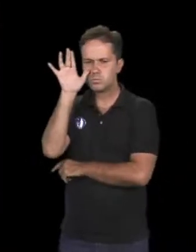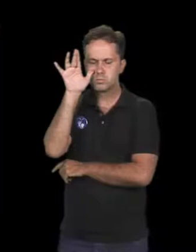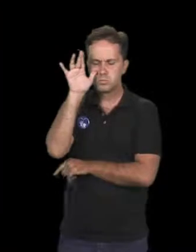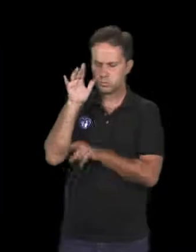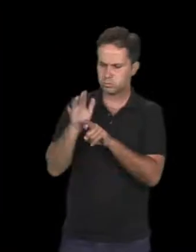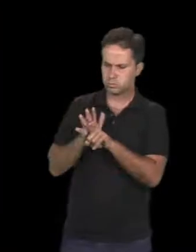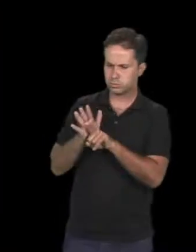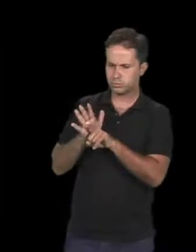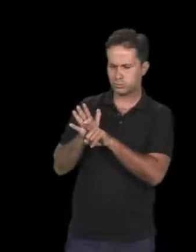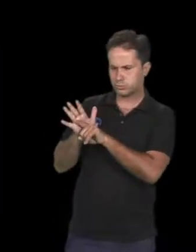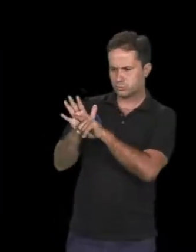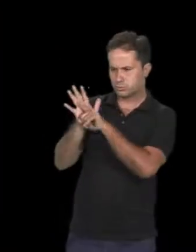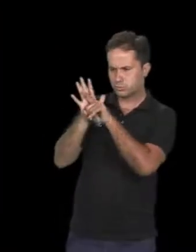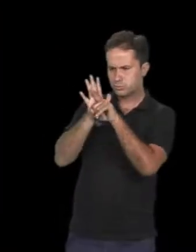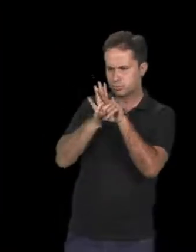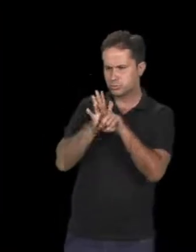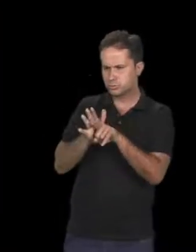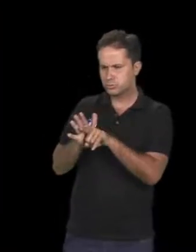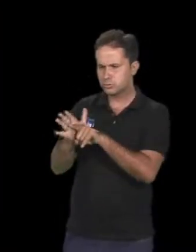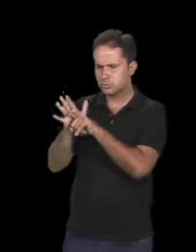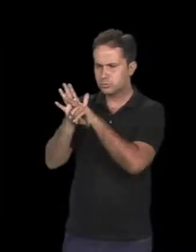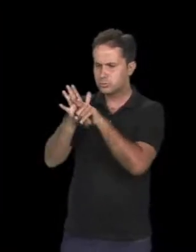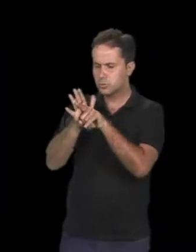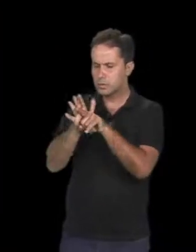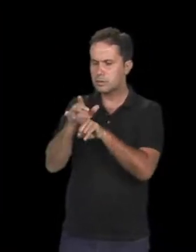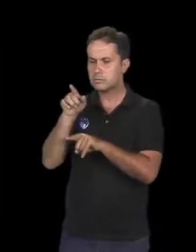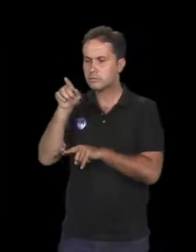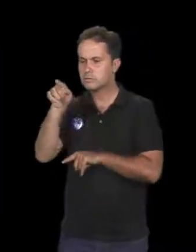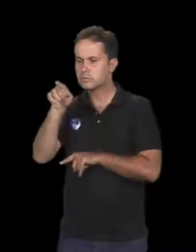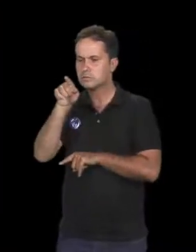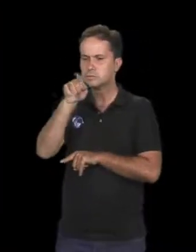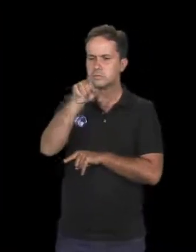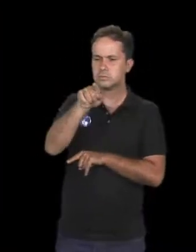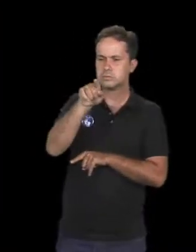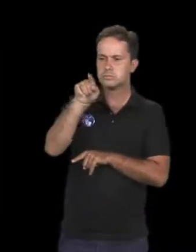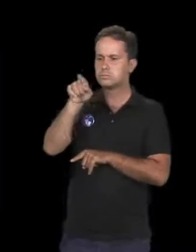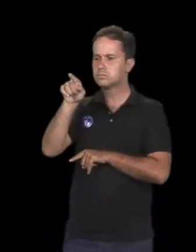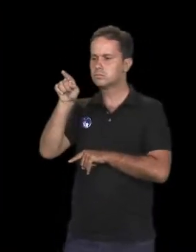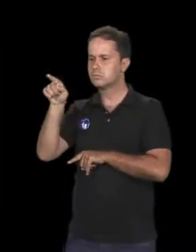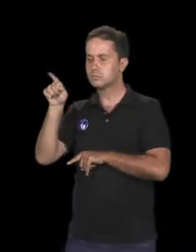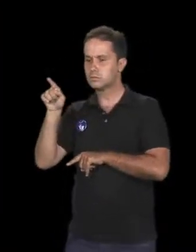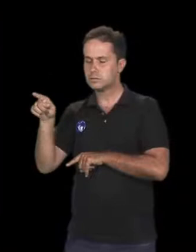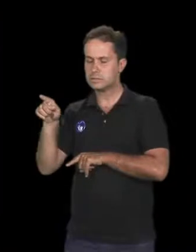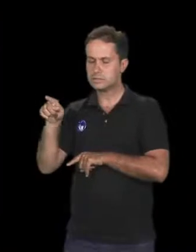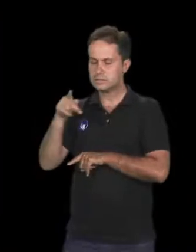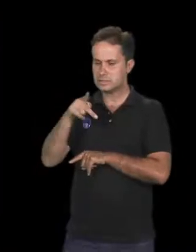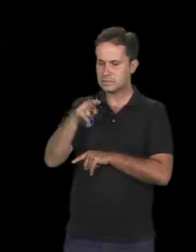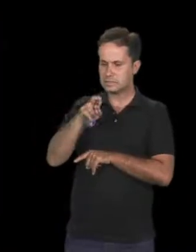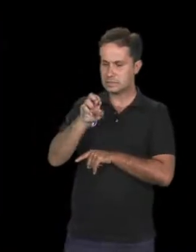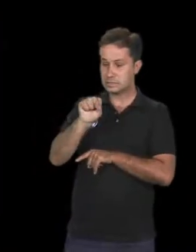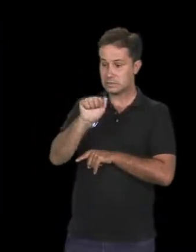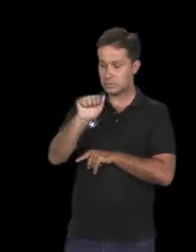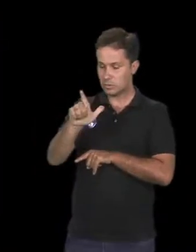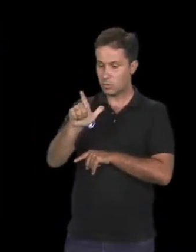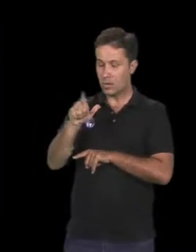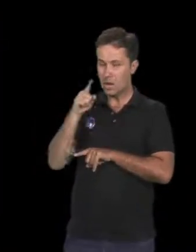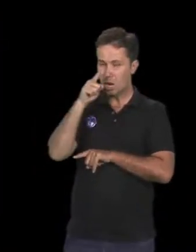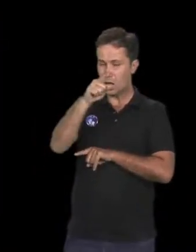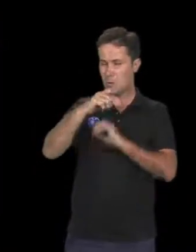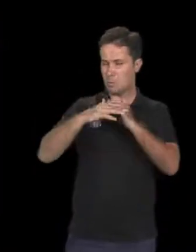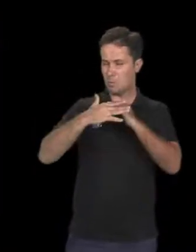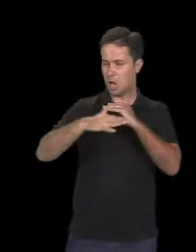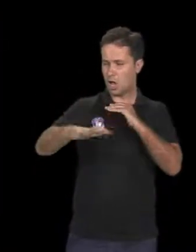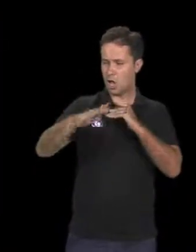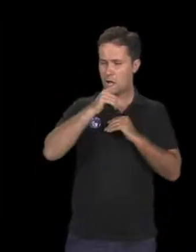encrenca imensa tirar esse petróleo de onde ele está, né? Porque a gente tem, a gente consegue